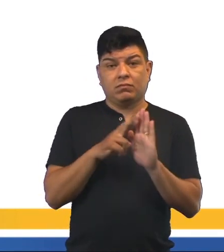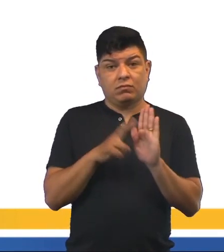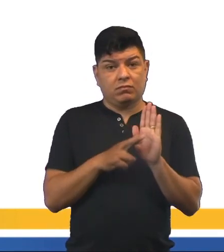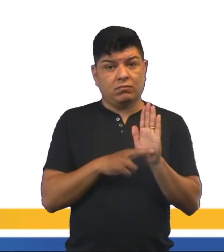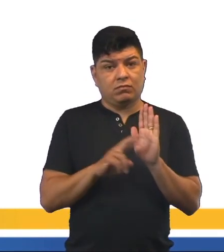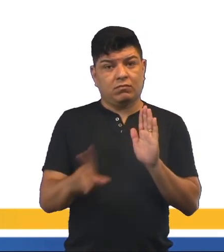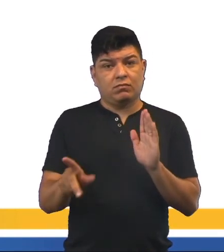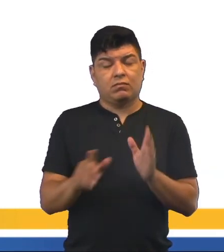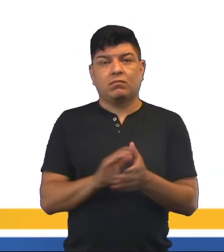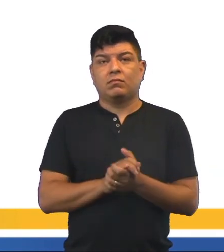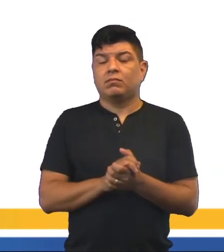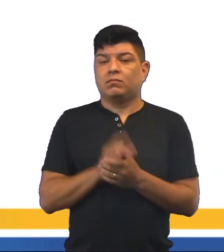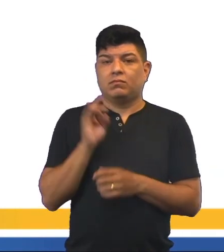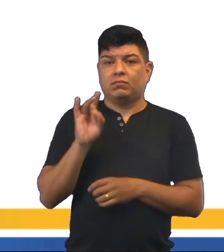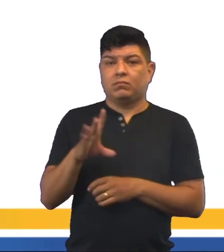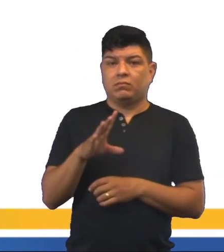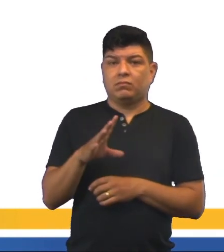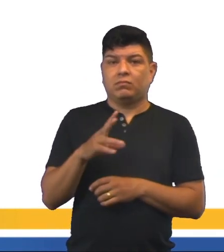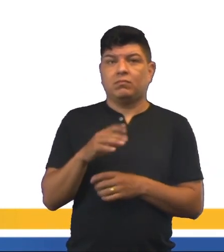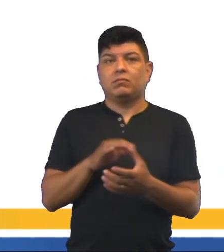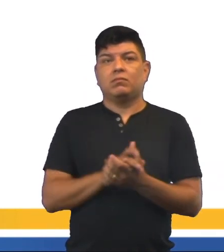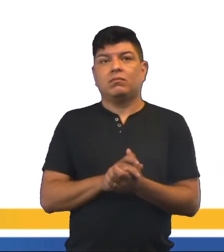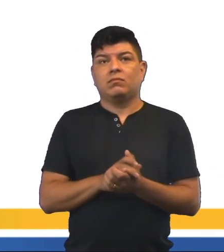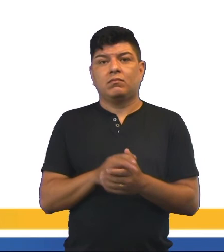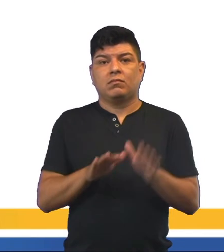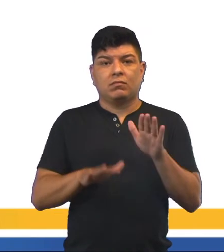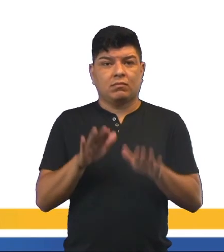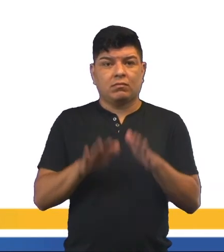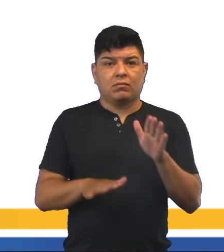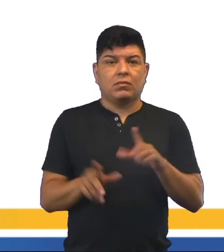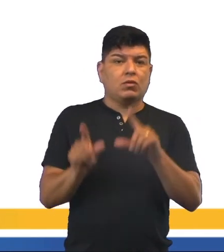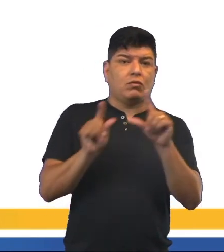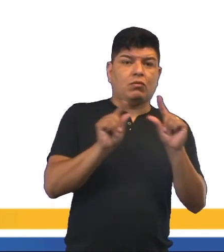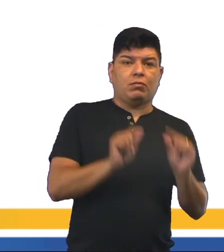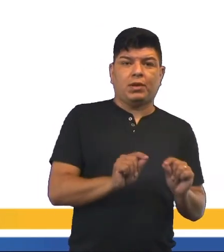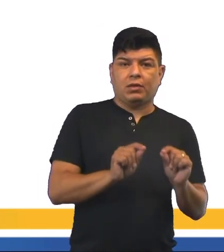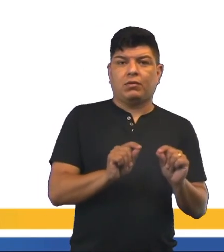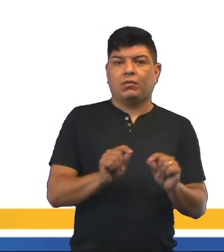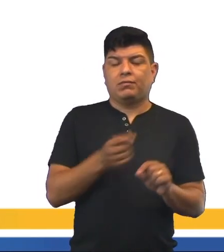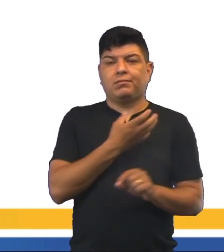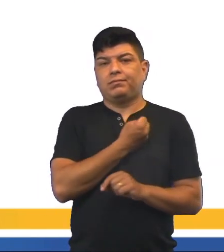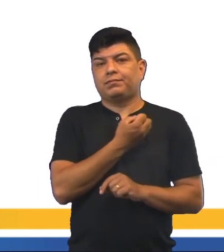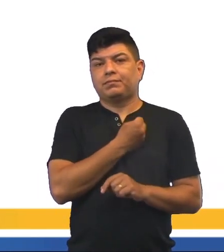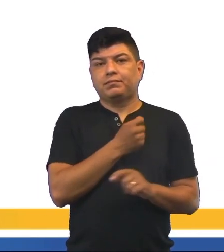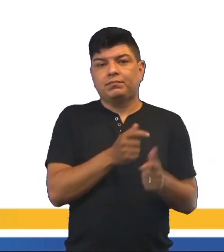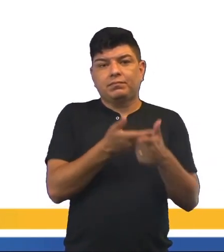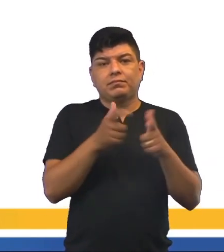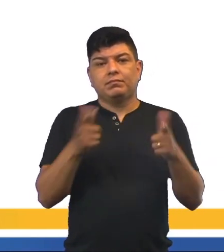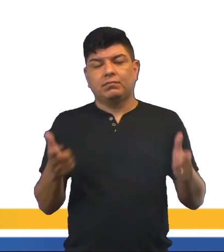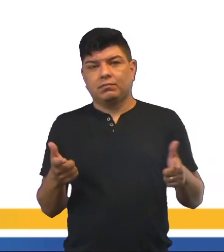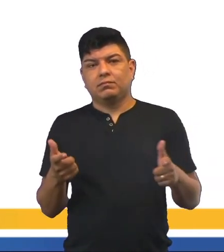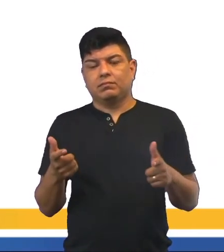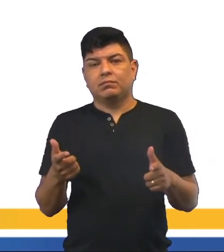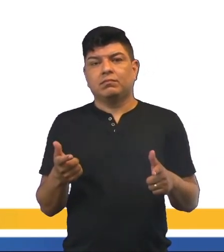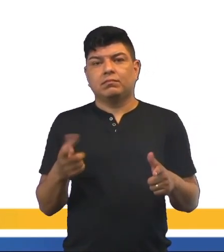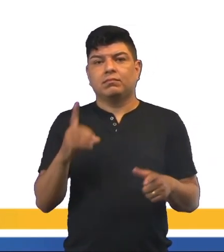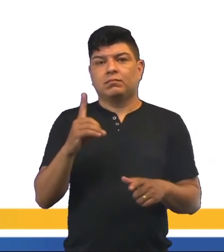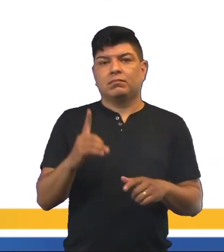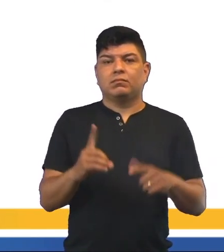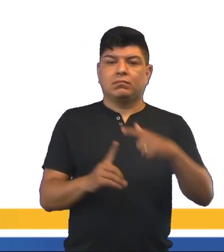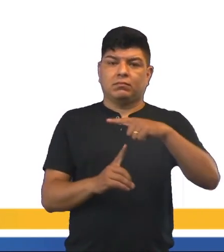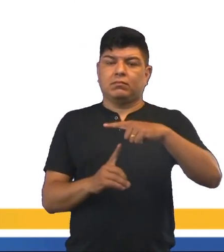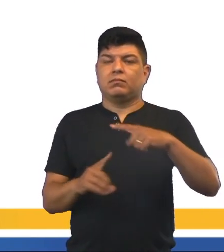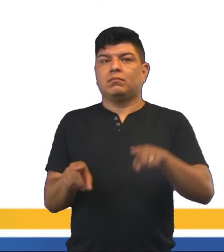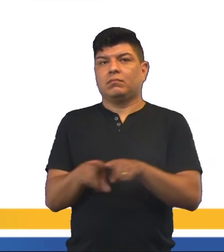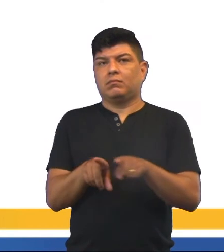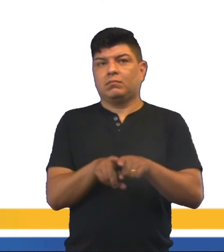regra, tá bom? É apenas o mais usual. Geralmente, a gente coloca o menor no numerador e o maior no denominador, tá? Quando